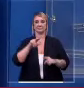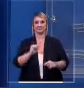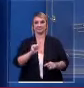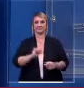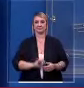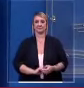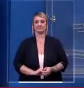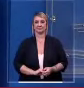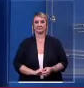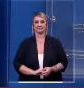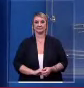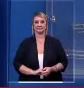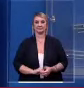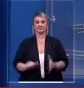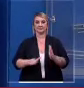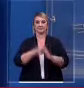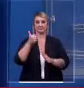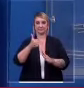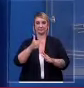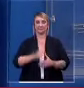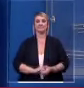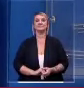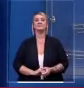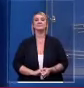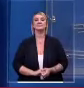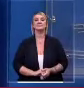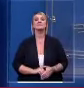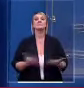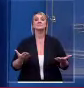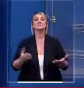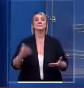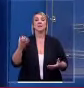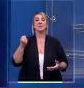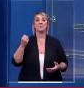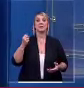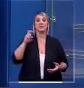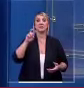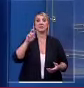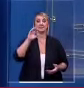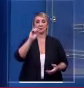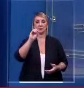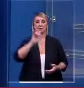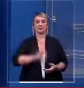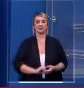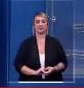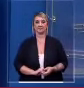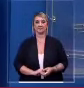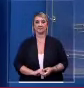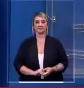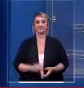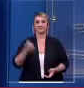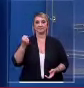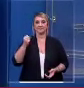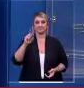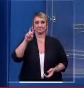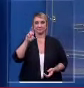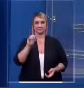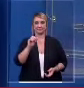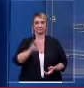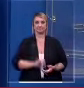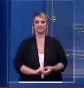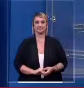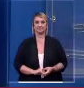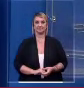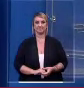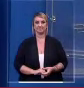cena. Primeiro sorteio da dupla cena e o primeiro número sorteado, bola branca número 50. Branca,